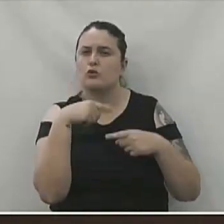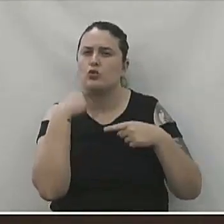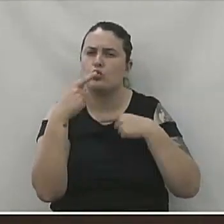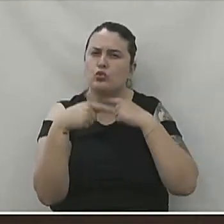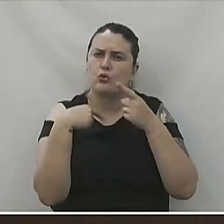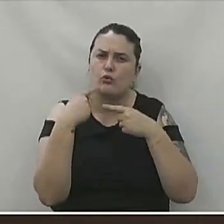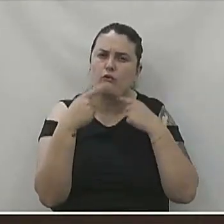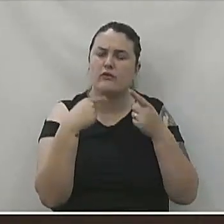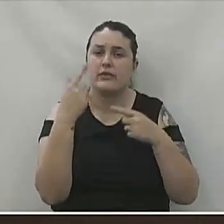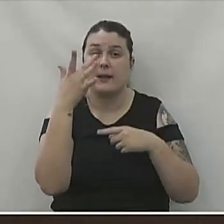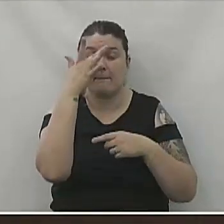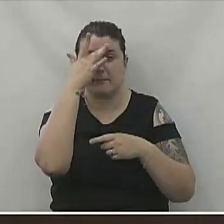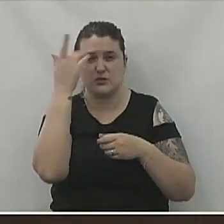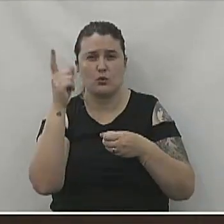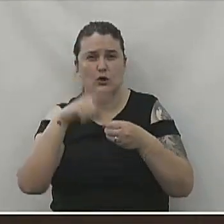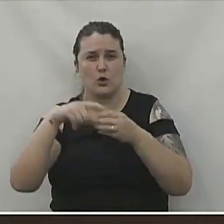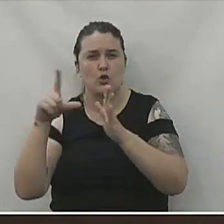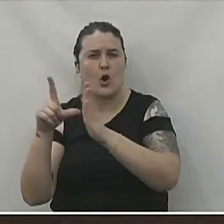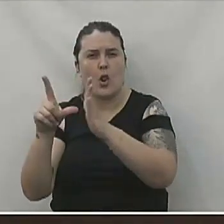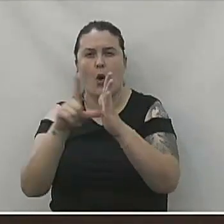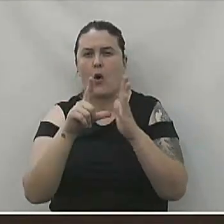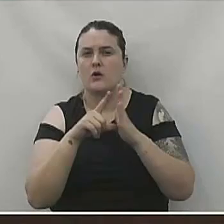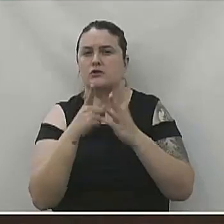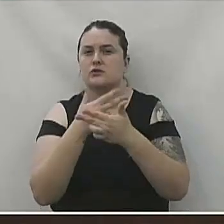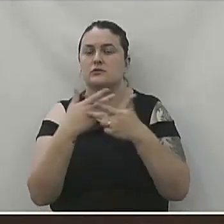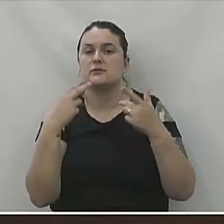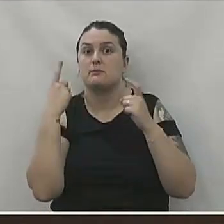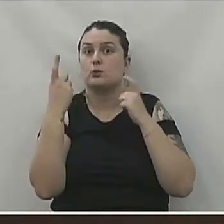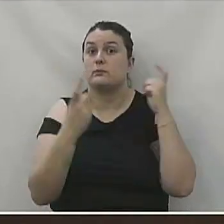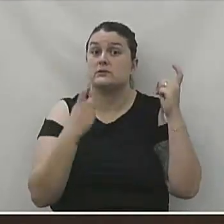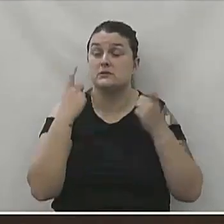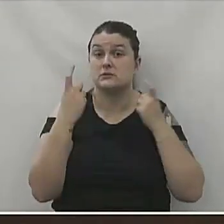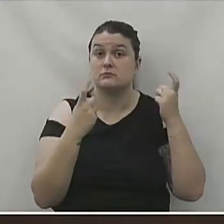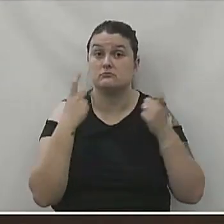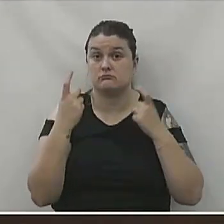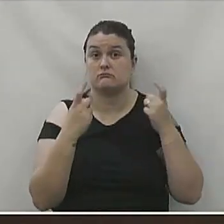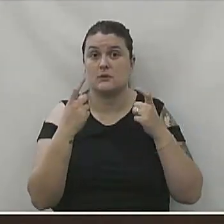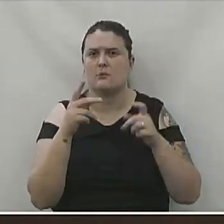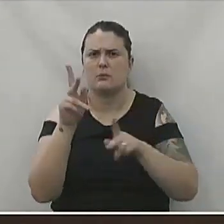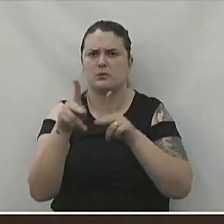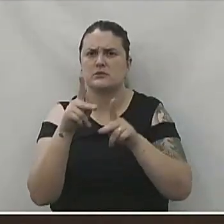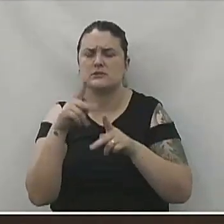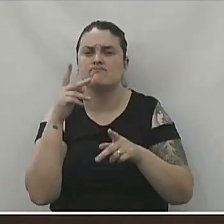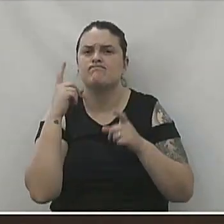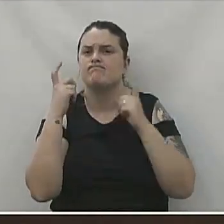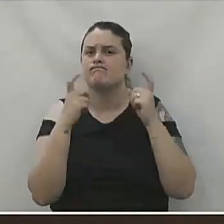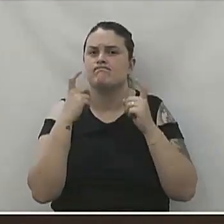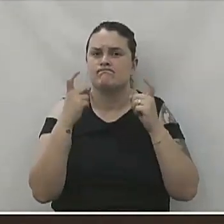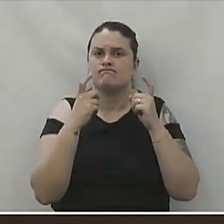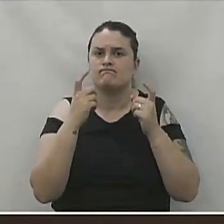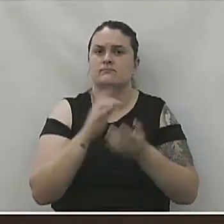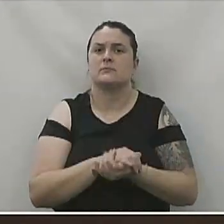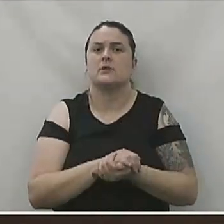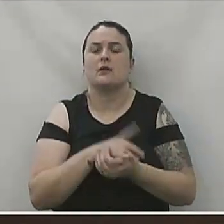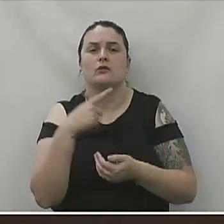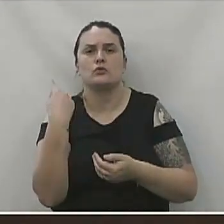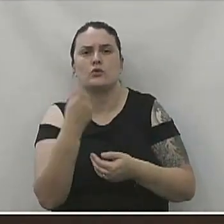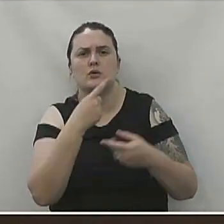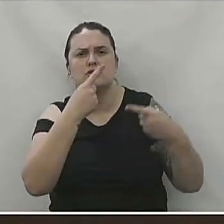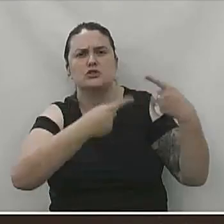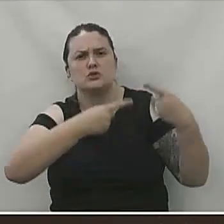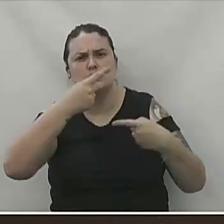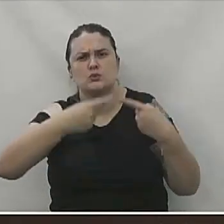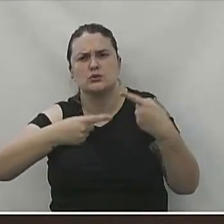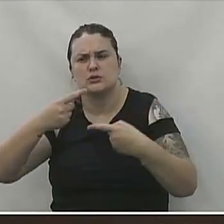a comunidade e de União da Vitória bem preocupada todas a população discutimos